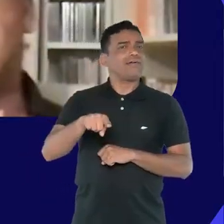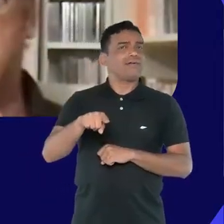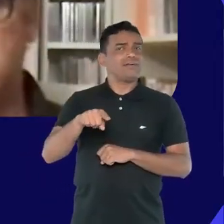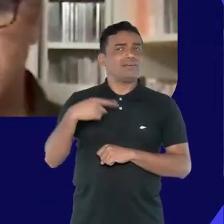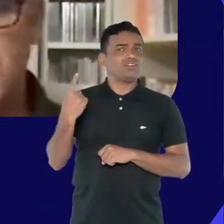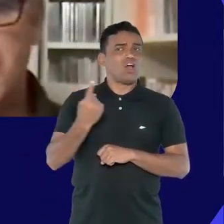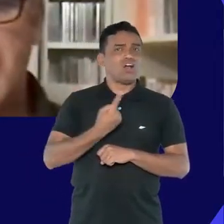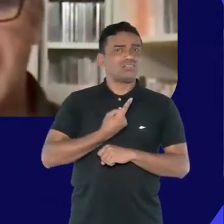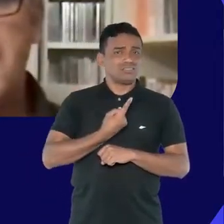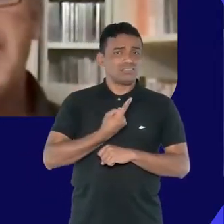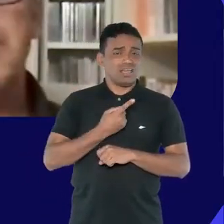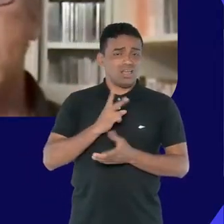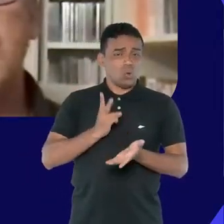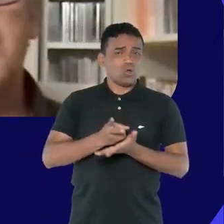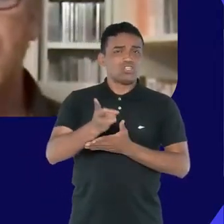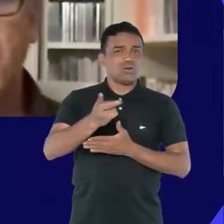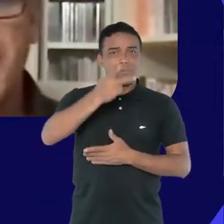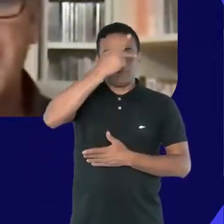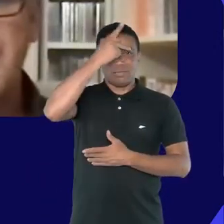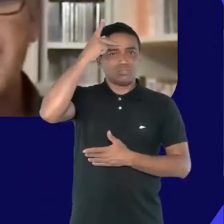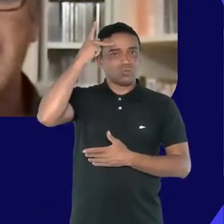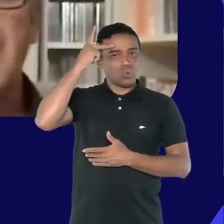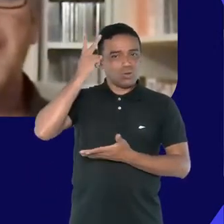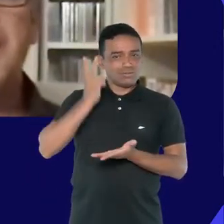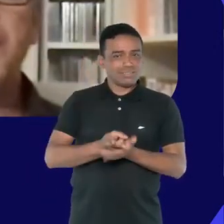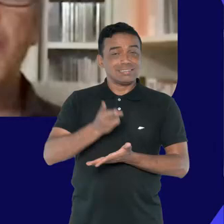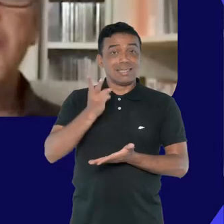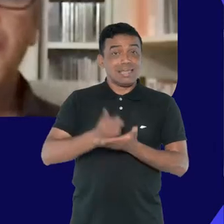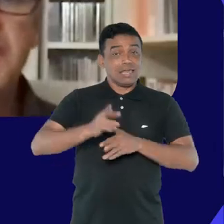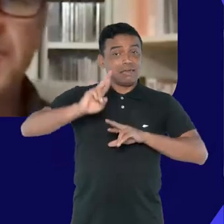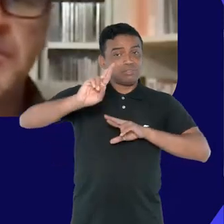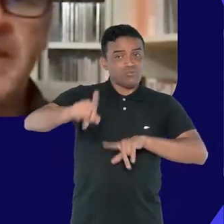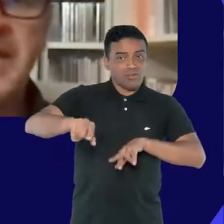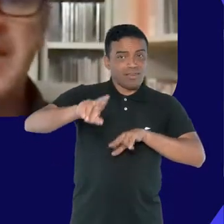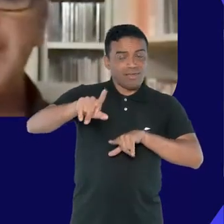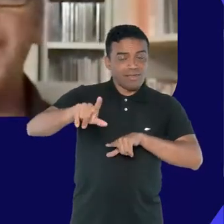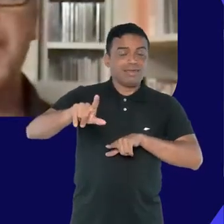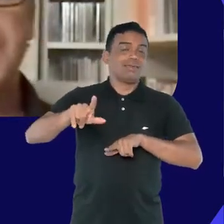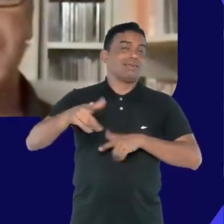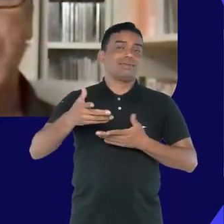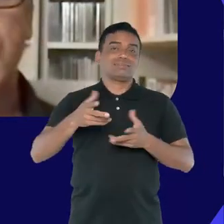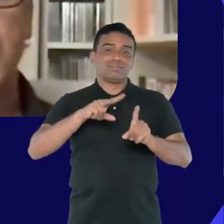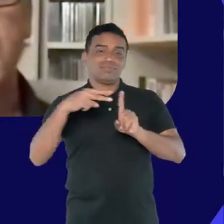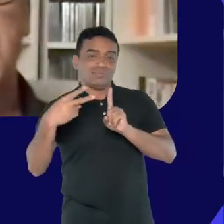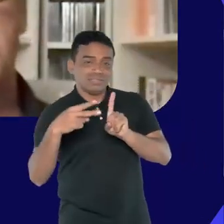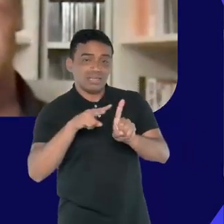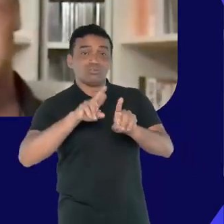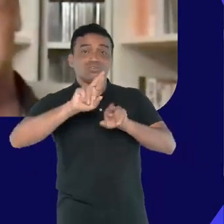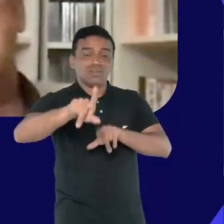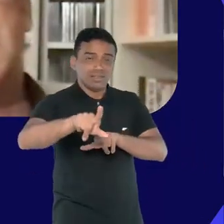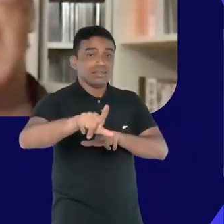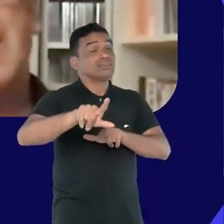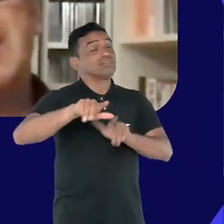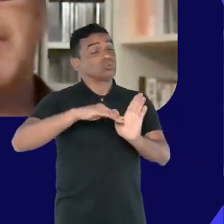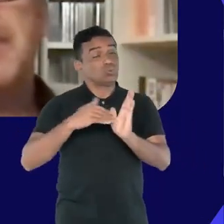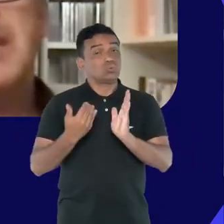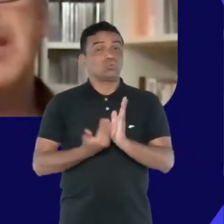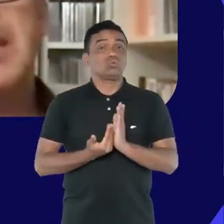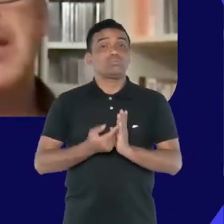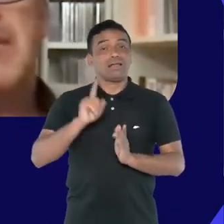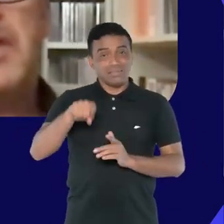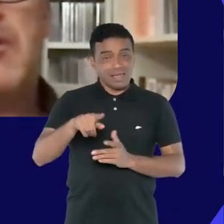somos o mesmo, não é? Mesmo com as diferenças, mesmo com as diferentes perspectivas, mesmo com tudo isso. E em